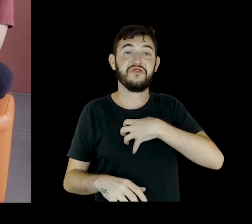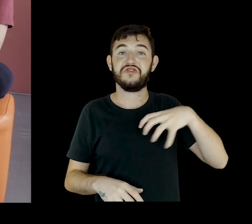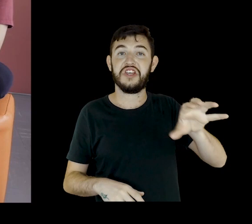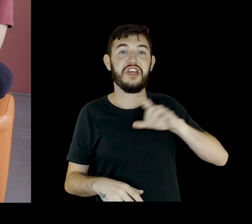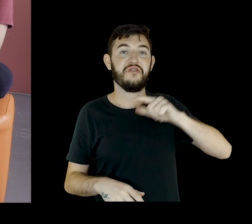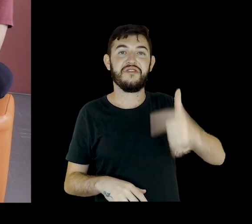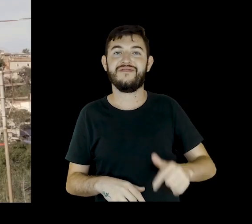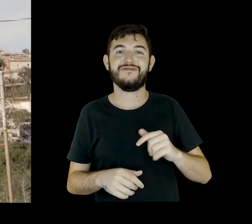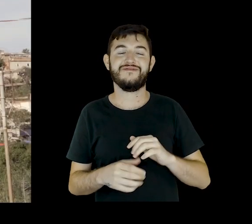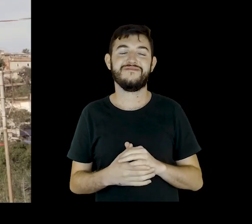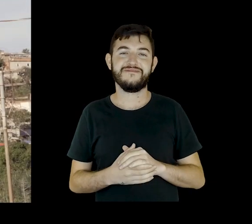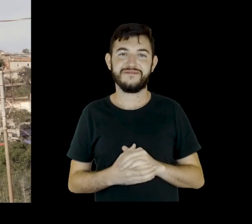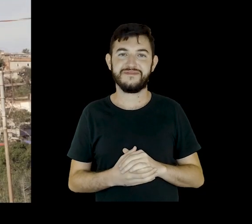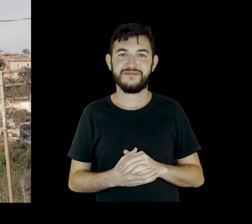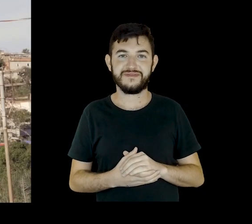ele sabia.